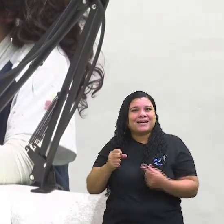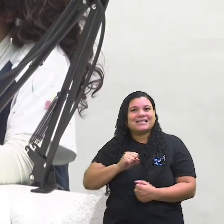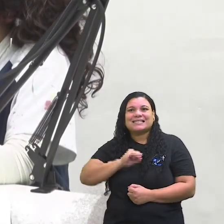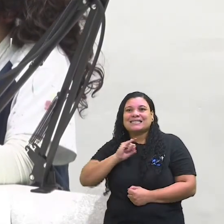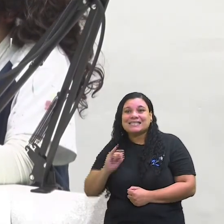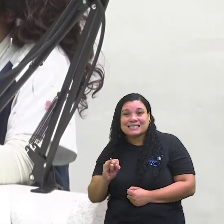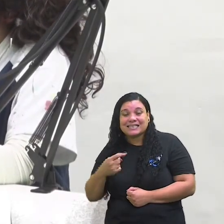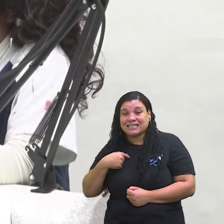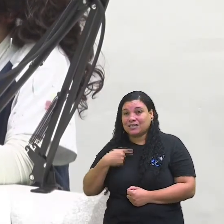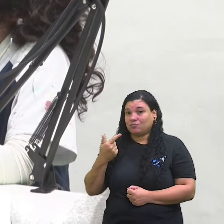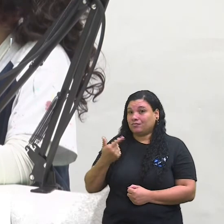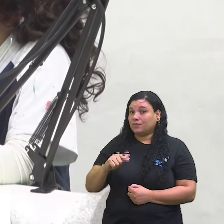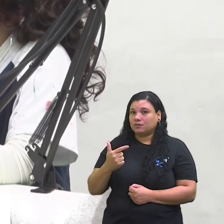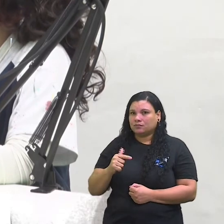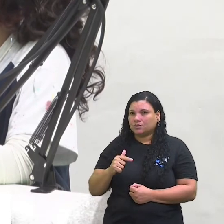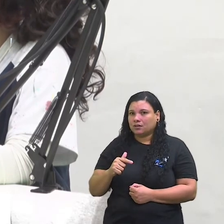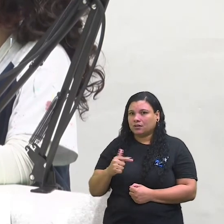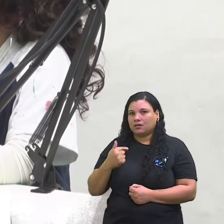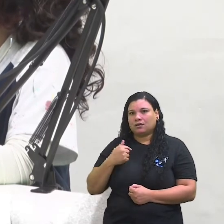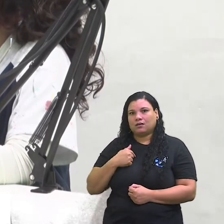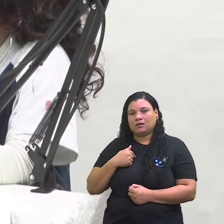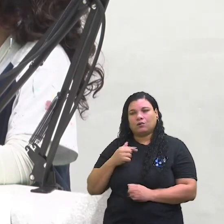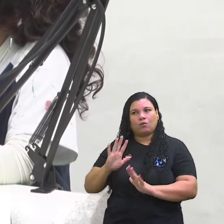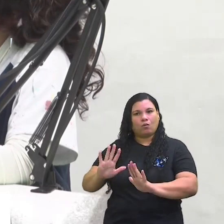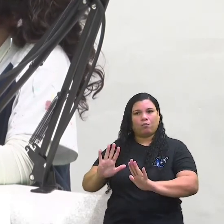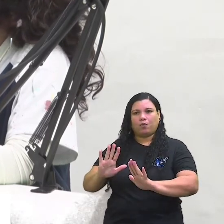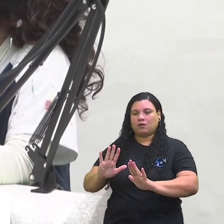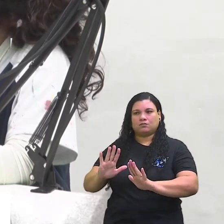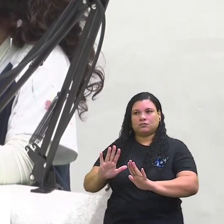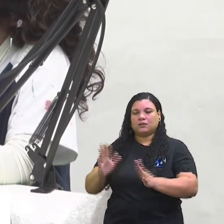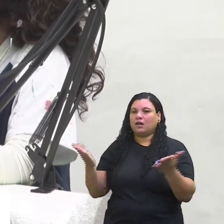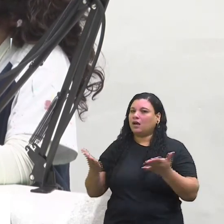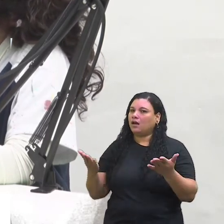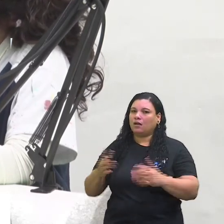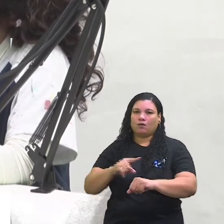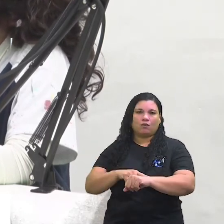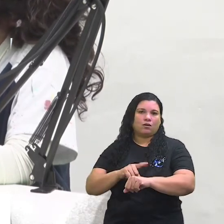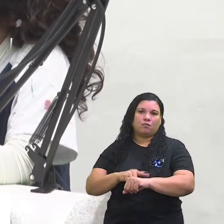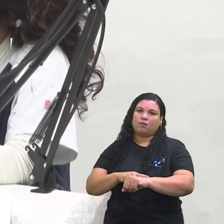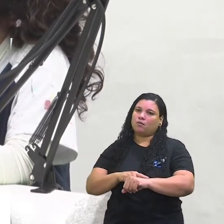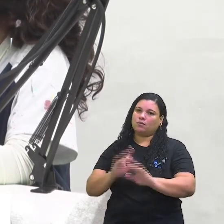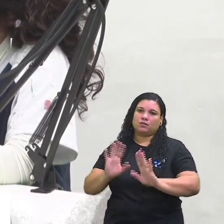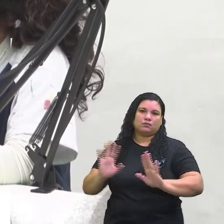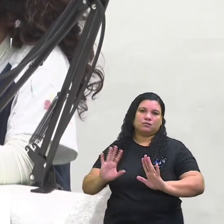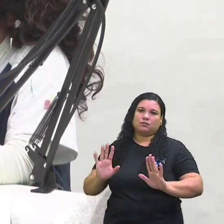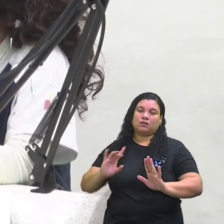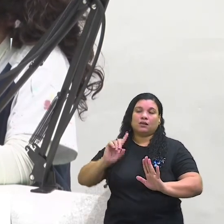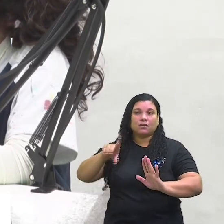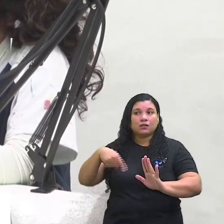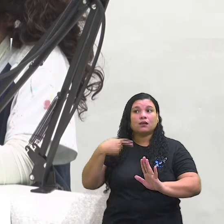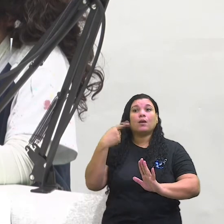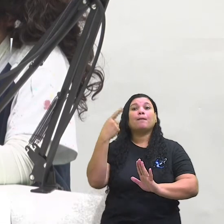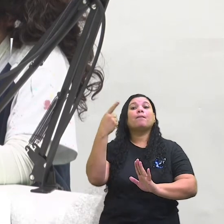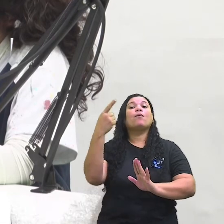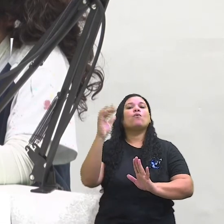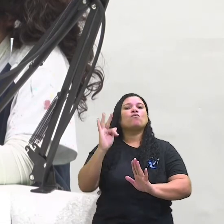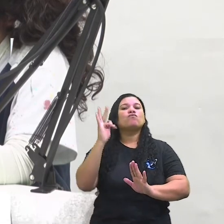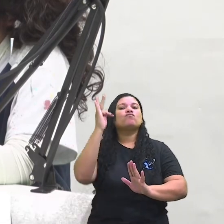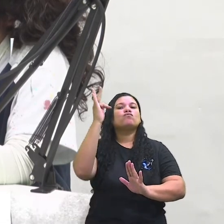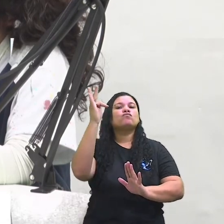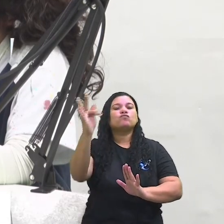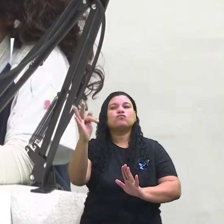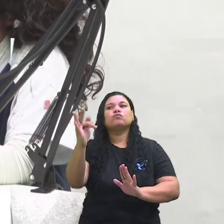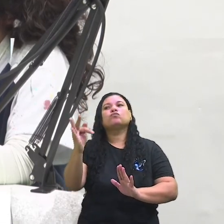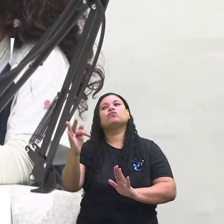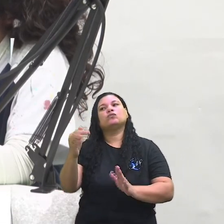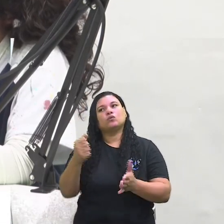si aquela coisa, né? Porque uma estrutura, dentro da minha concepção, uma estrutura familiar com cabeça, né, no caso